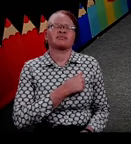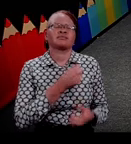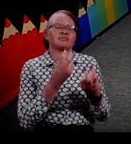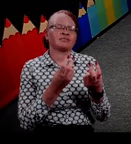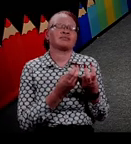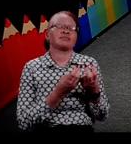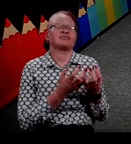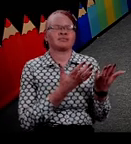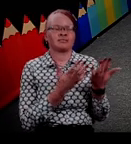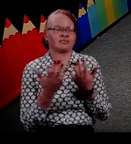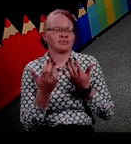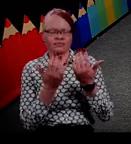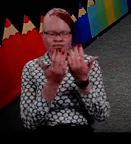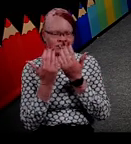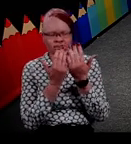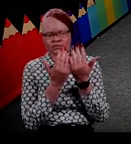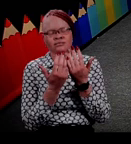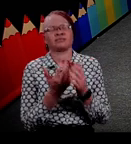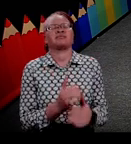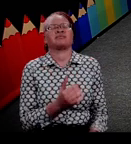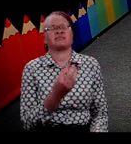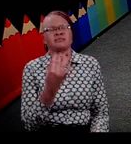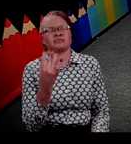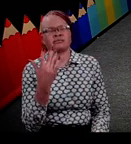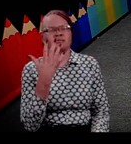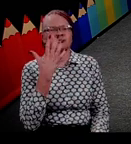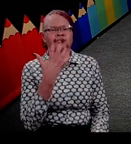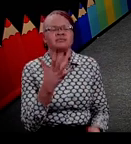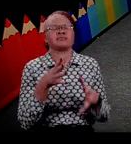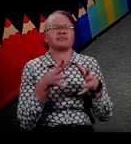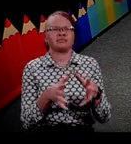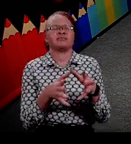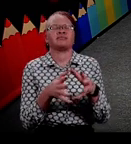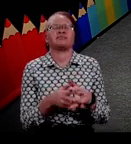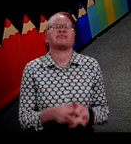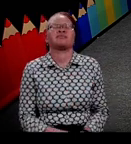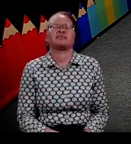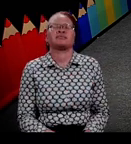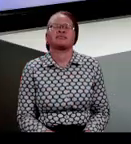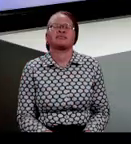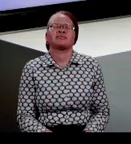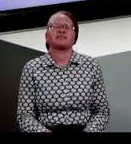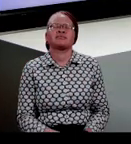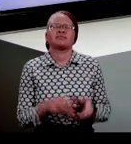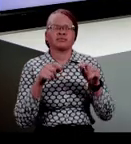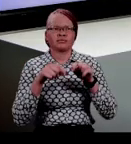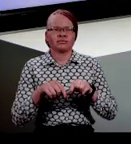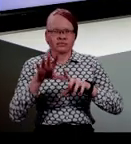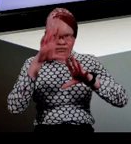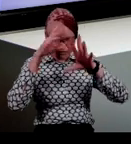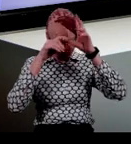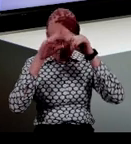caros alunos e alunas sejam bem-vindos a uma aula de matemática da 5ª Classe A e